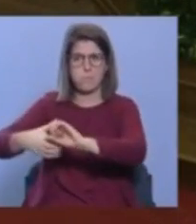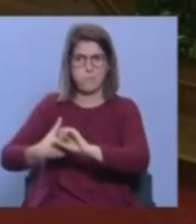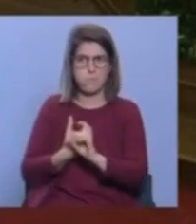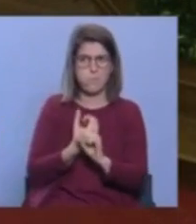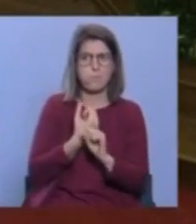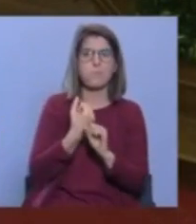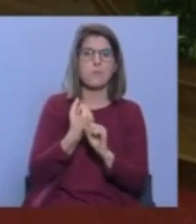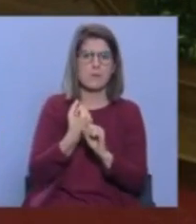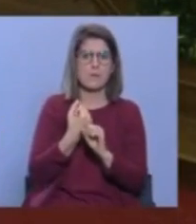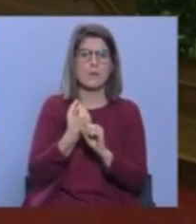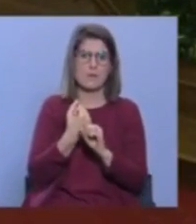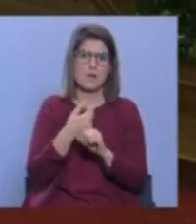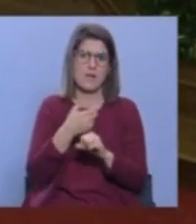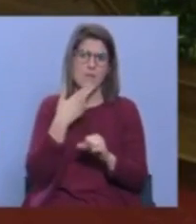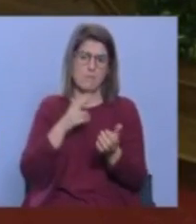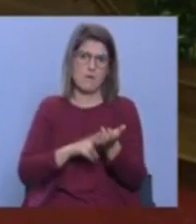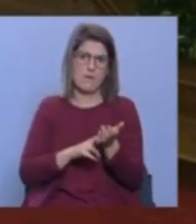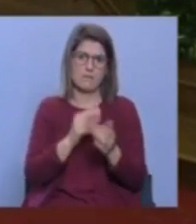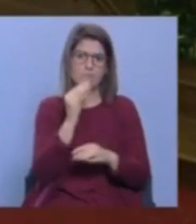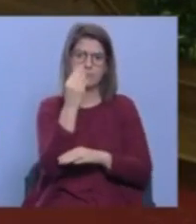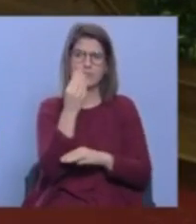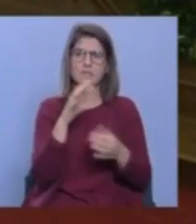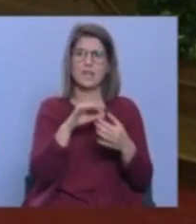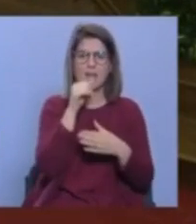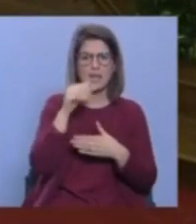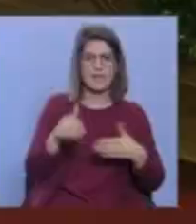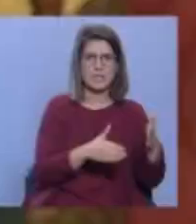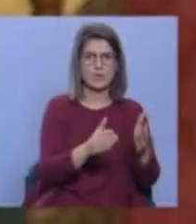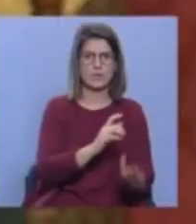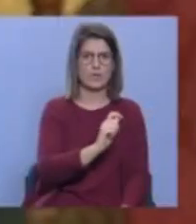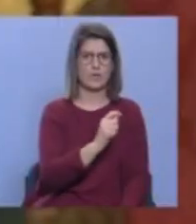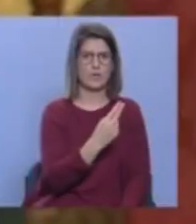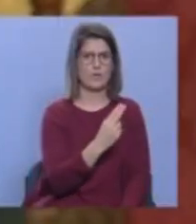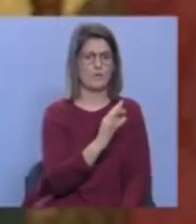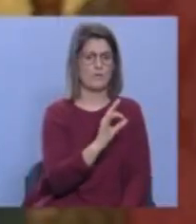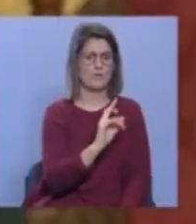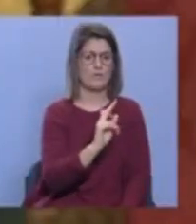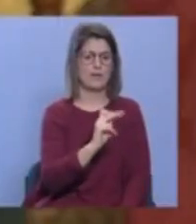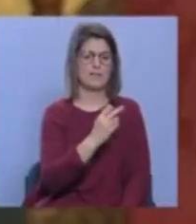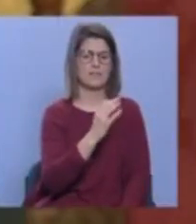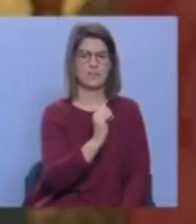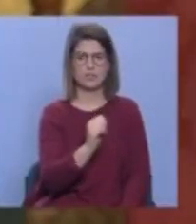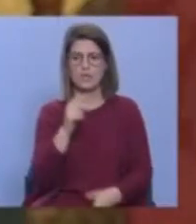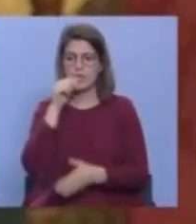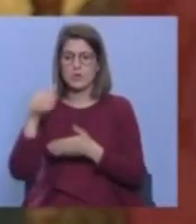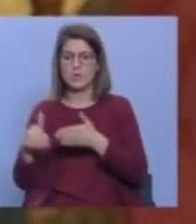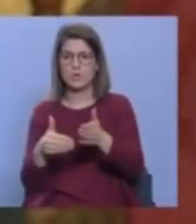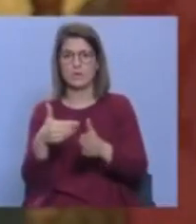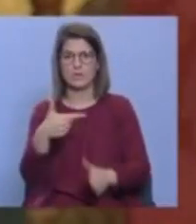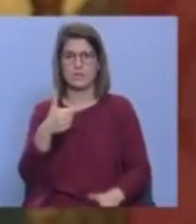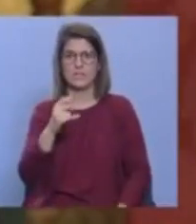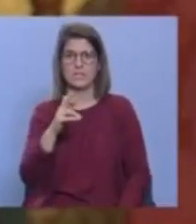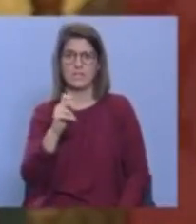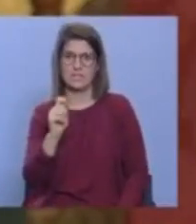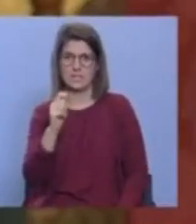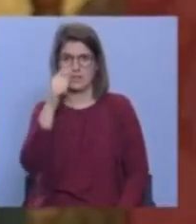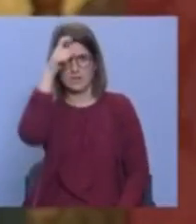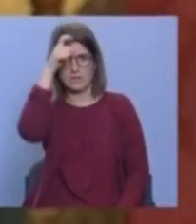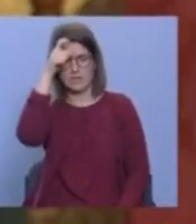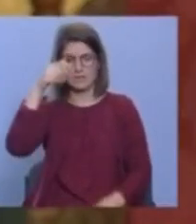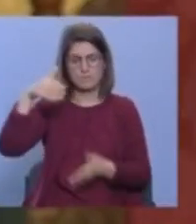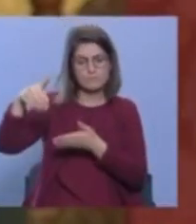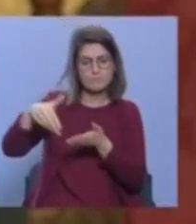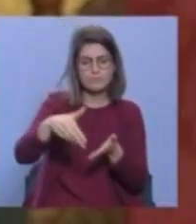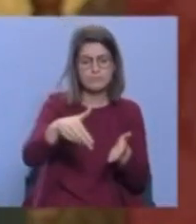também nos situa aí, entre o rio Eufrates e o rio Tigre, que nascem na Turquia e que vão